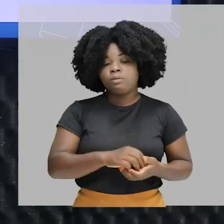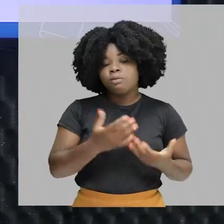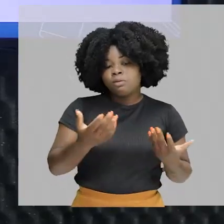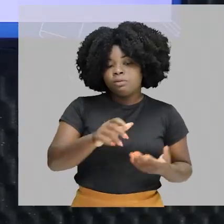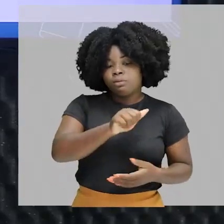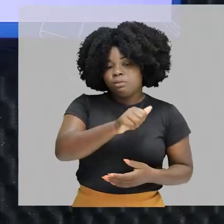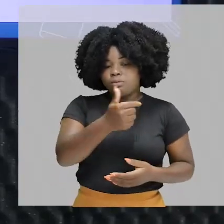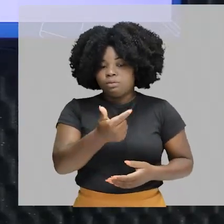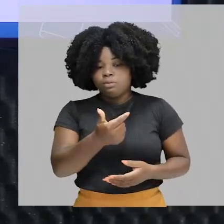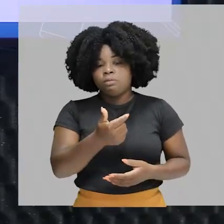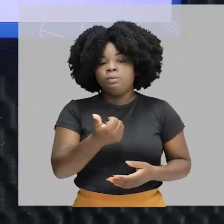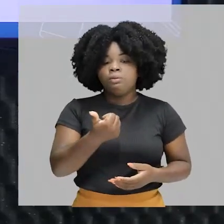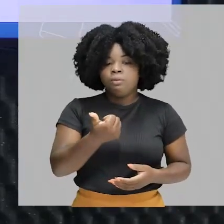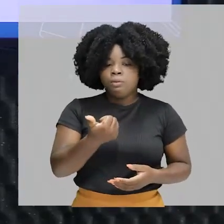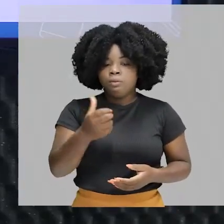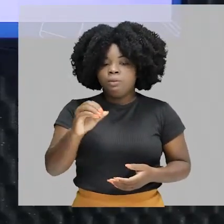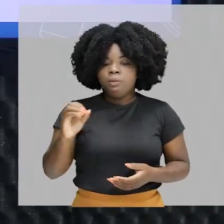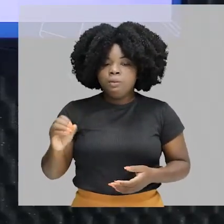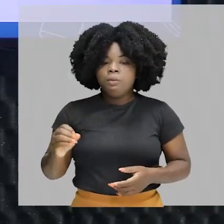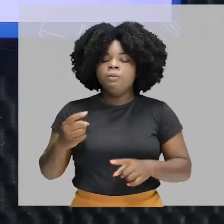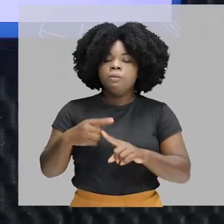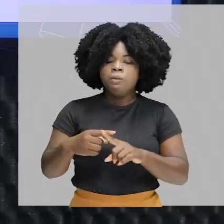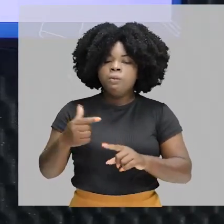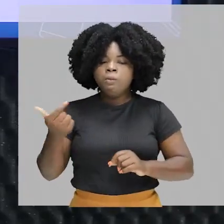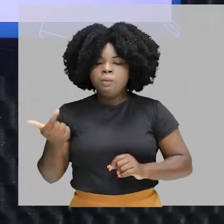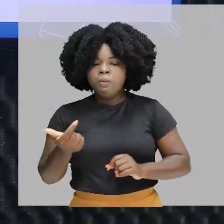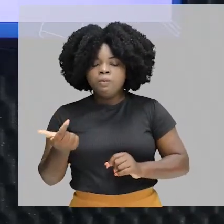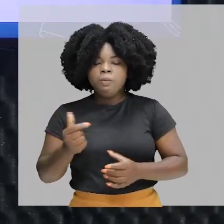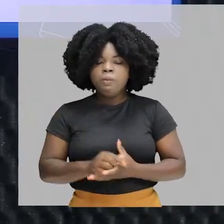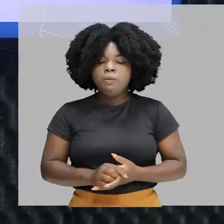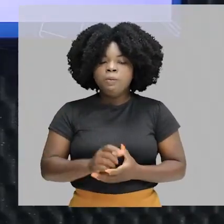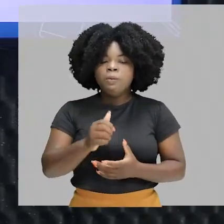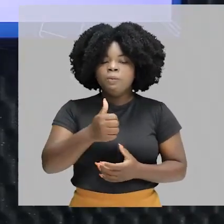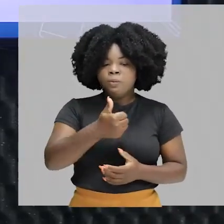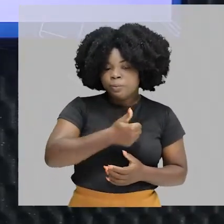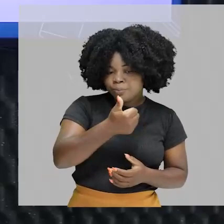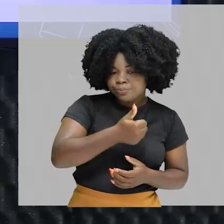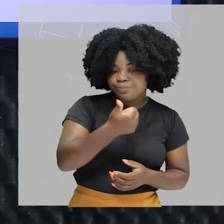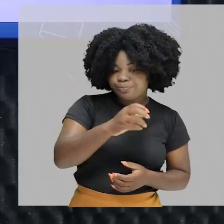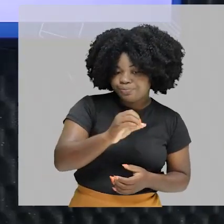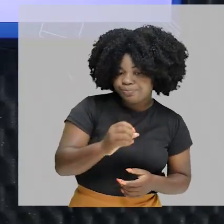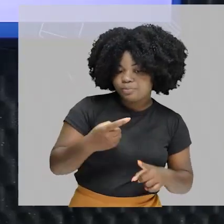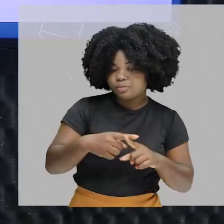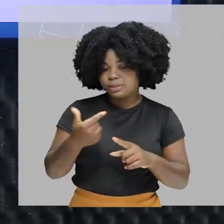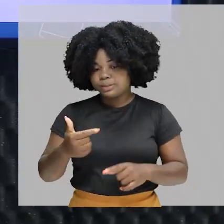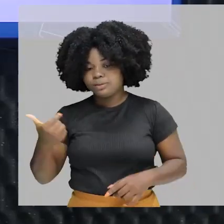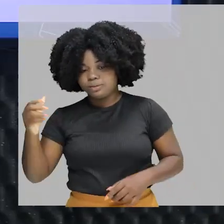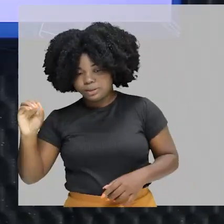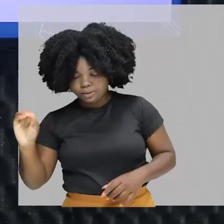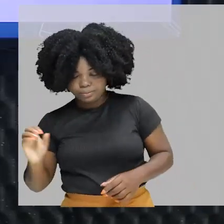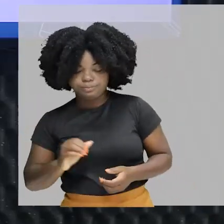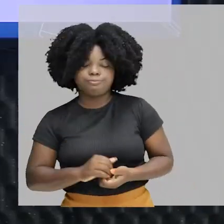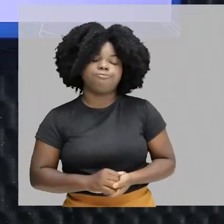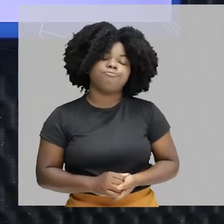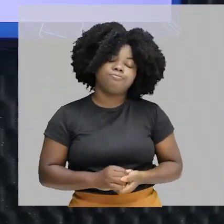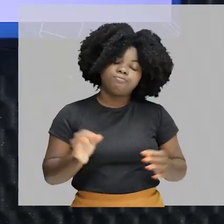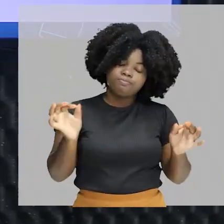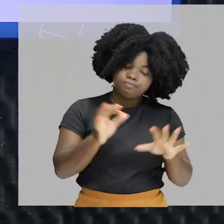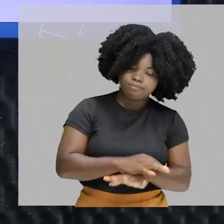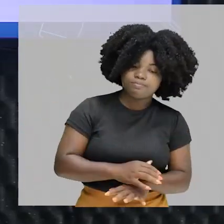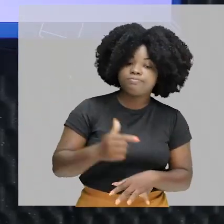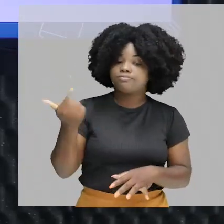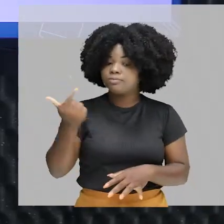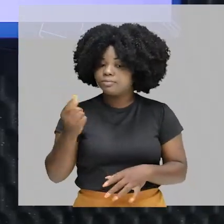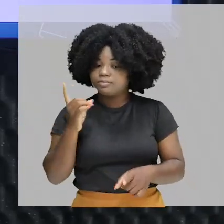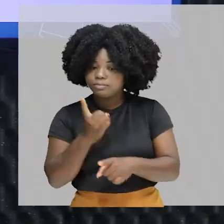segundo termo é o primeiro termo vezes a razão. Quem era o primeiro termo? 100. 100 vezes 2, 200. Pronto, segundo